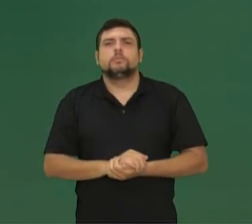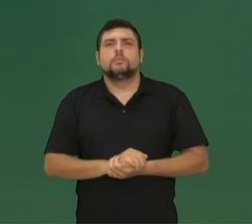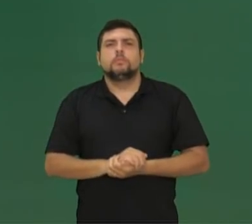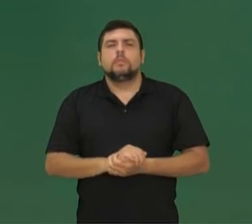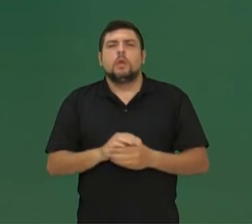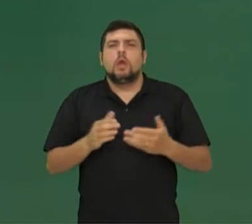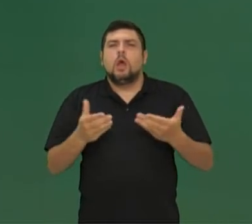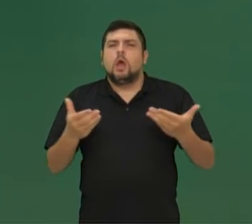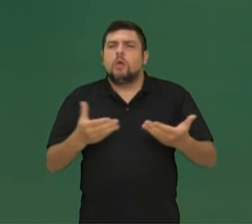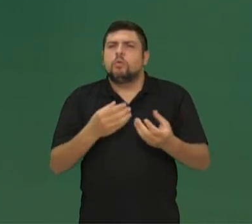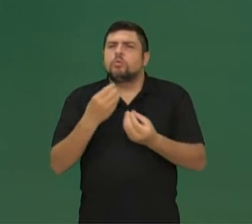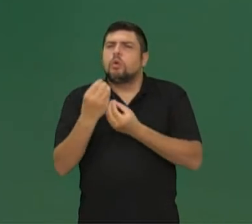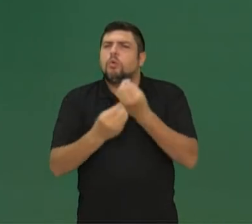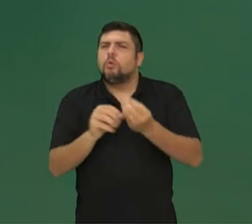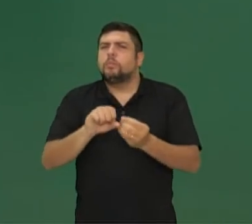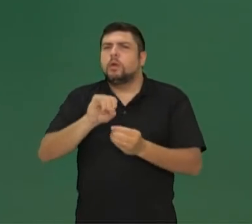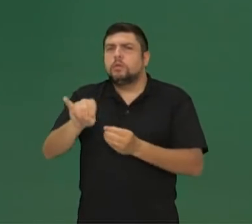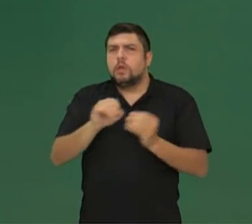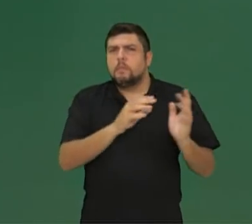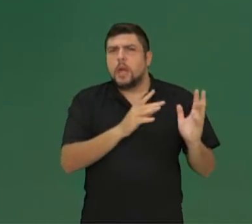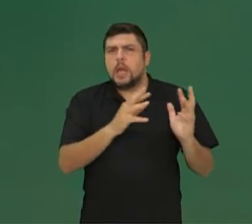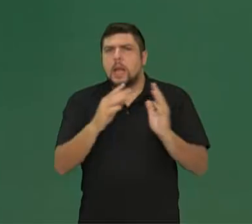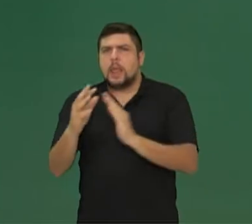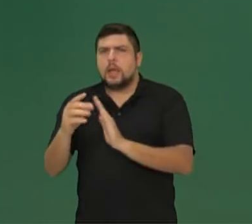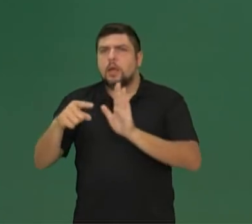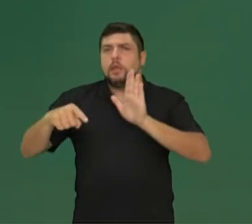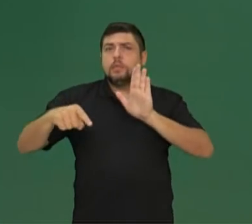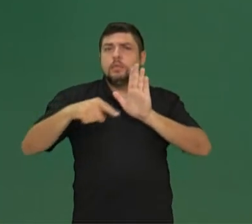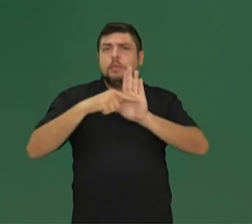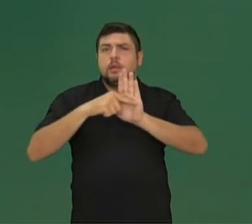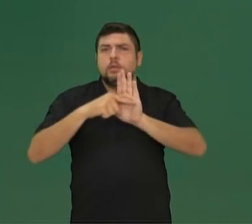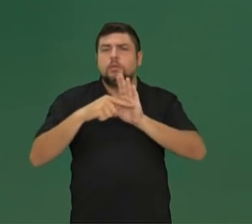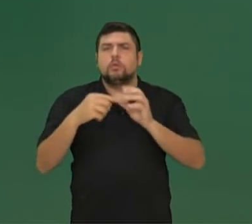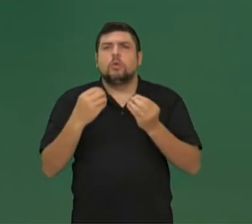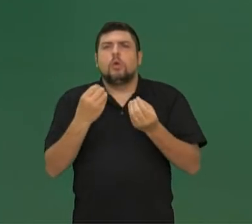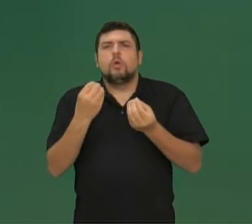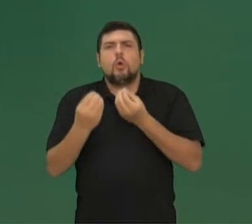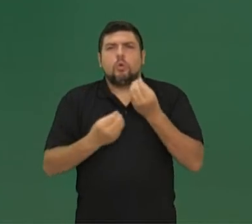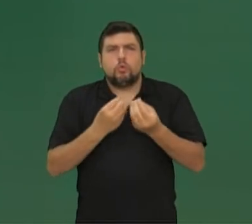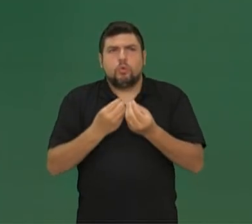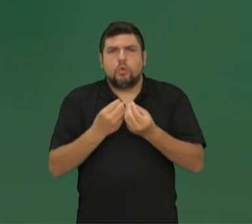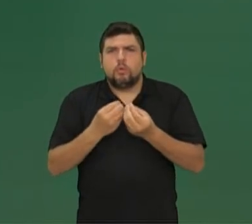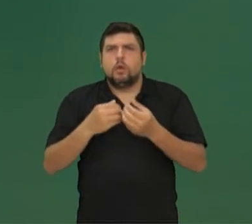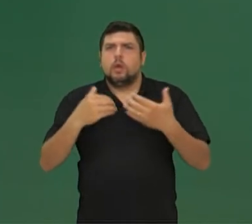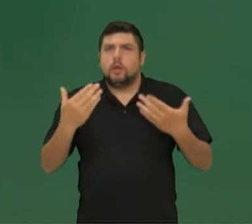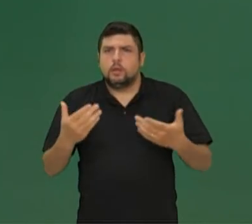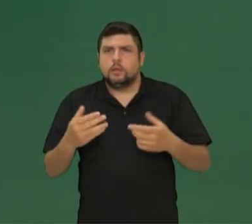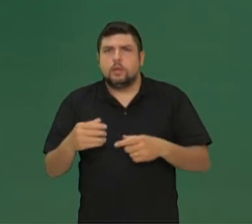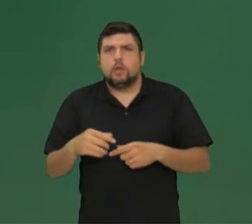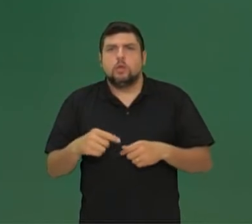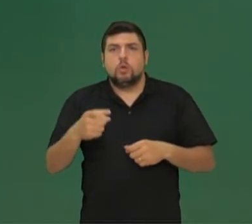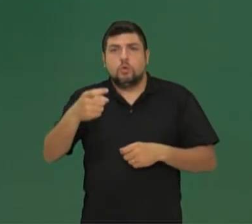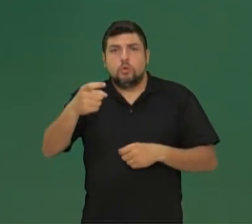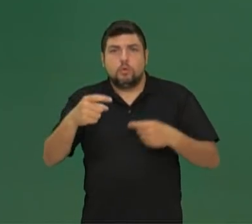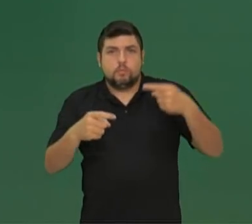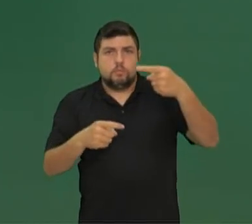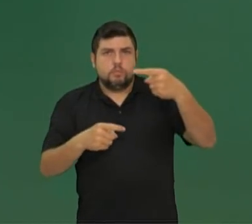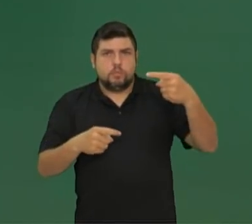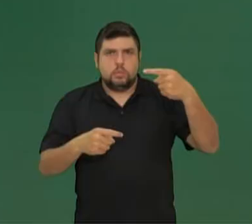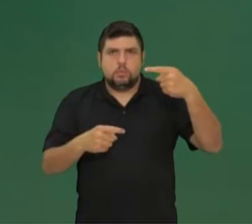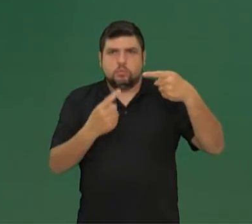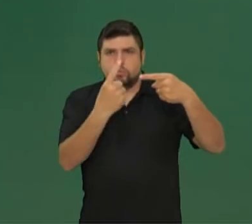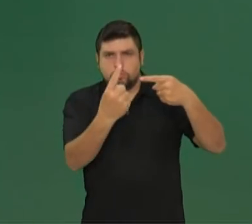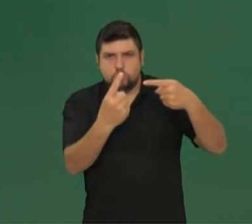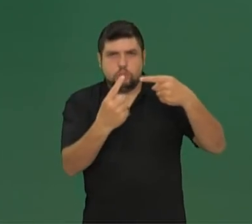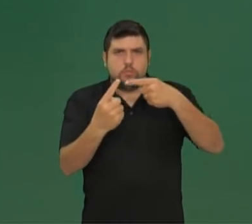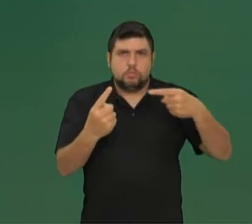valores negativos? Vocês também vão resolver, tá? Vão substituir o quê? O menos 1 no lugar do x, o menos 2